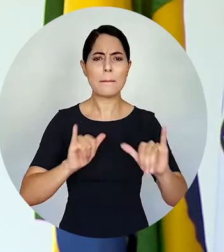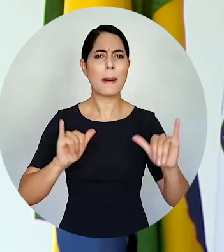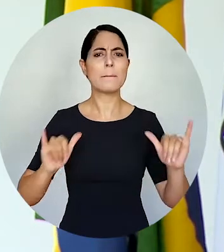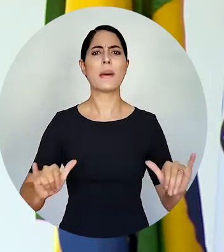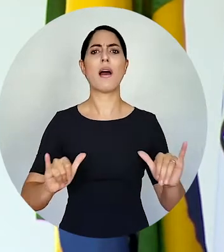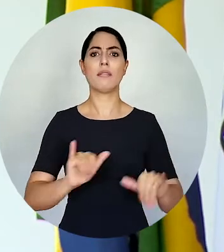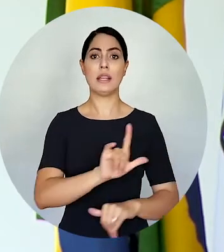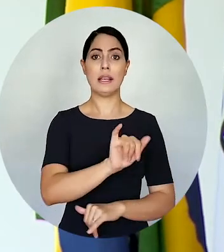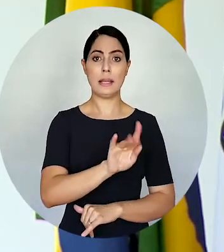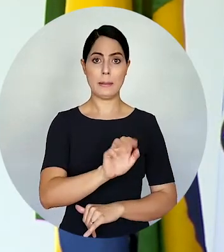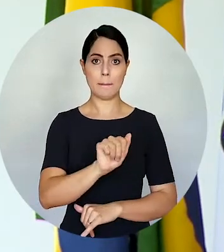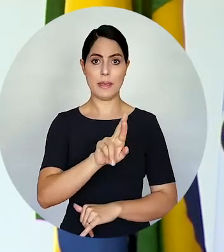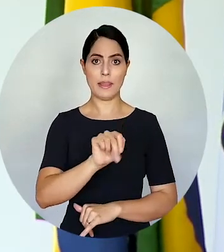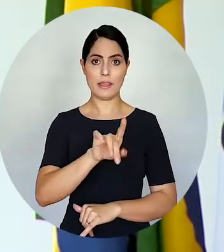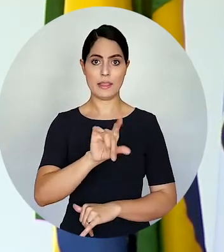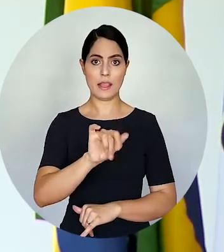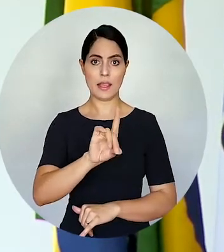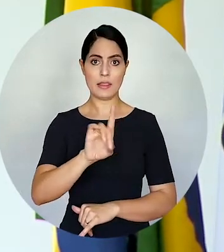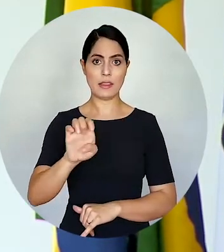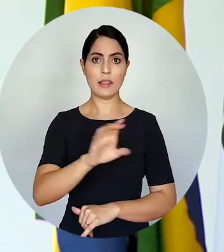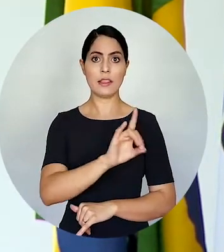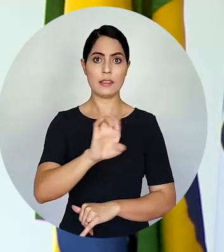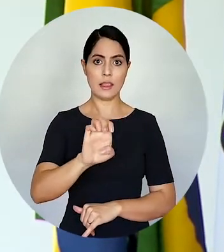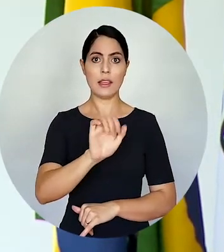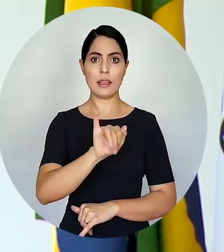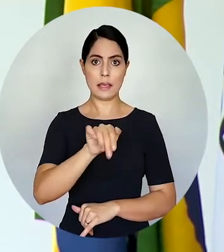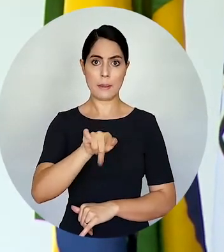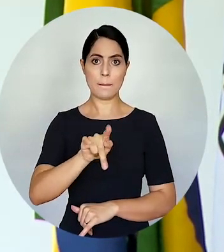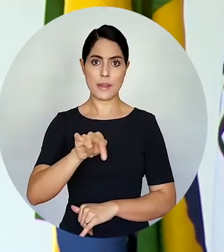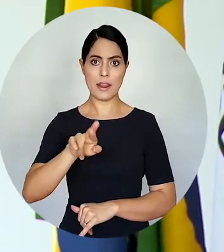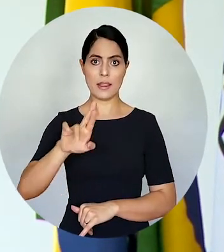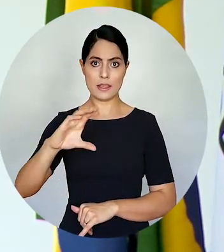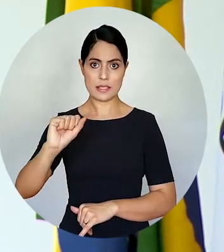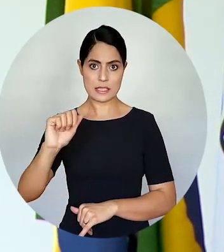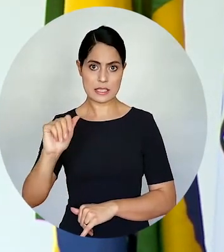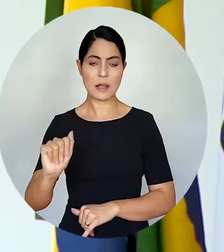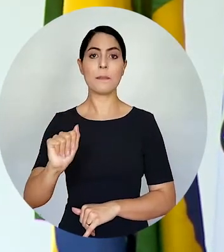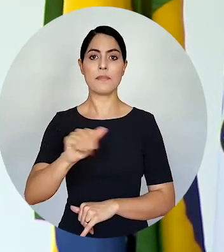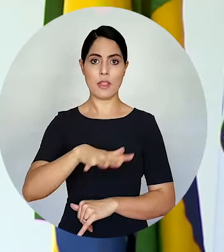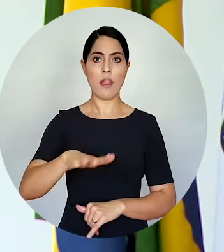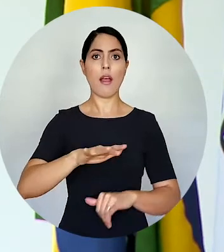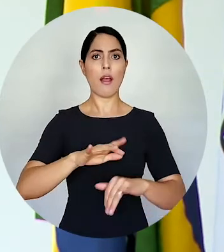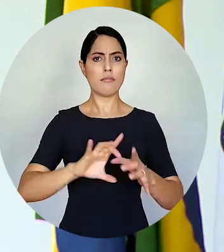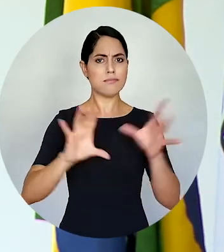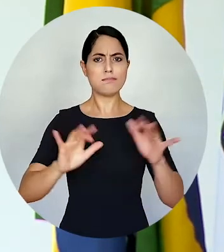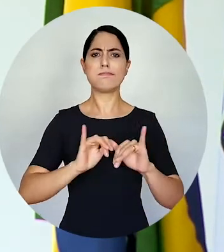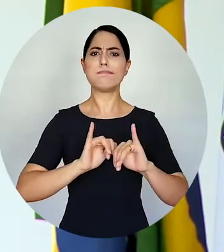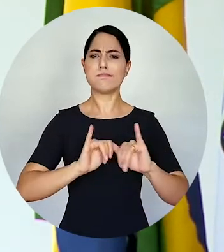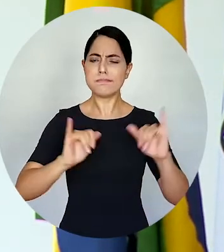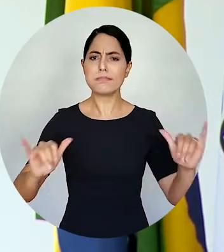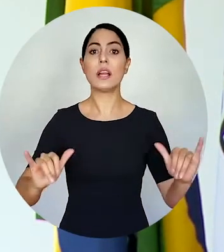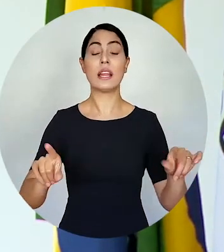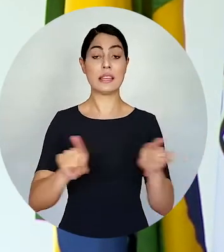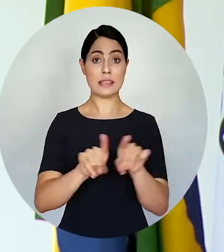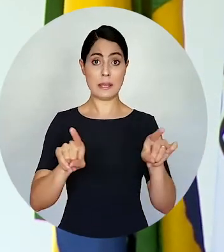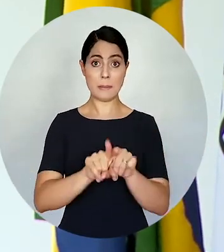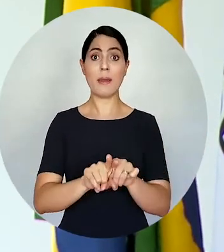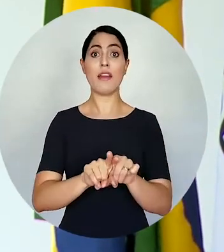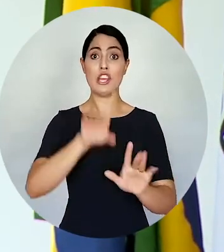sido uma preocupação da nossa gestão, de expressão, ênfase ao direito de